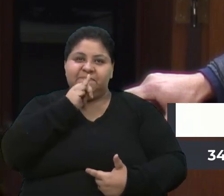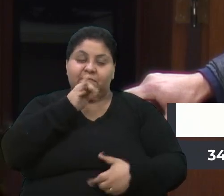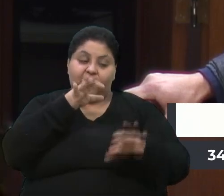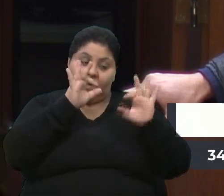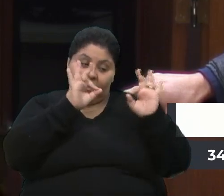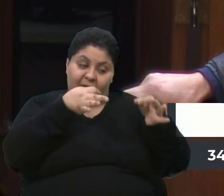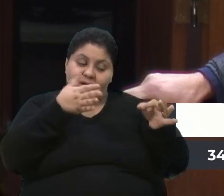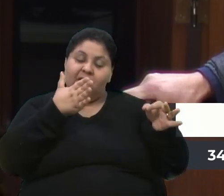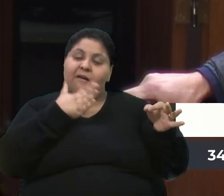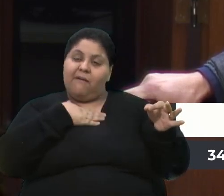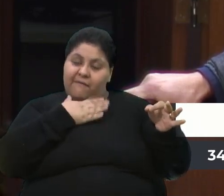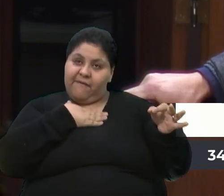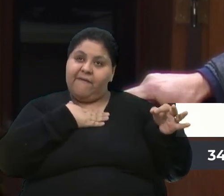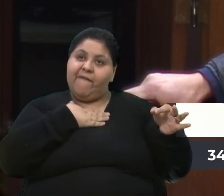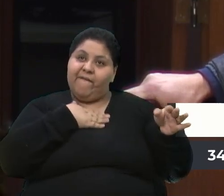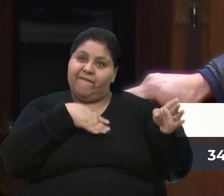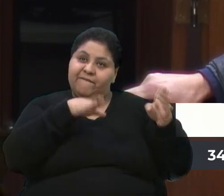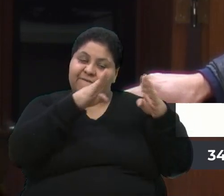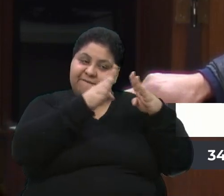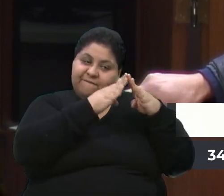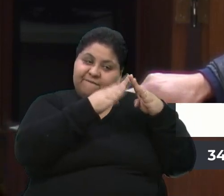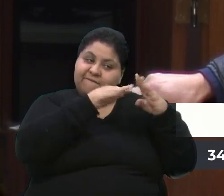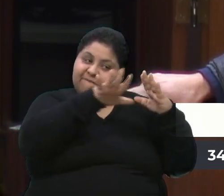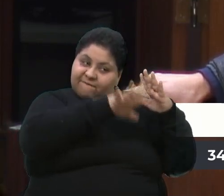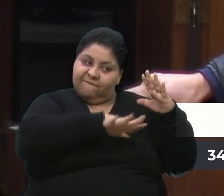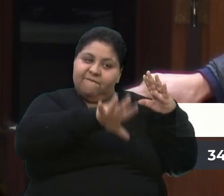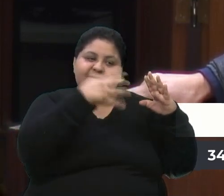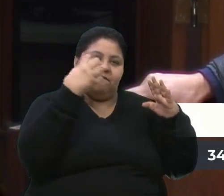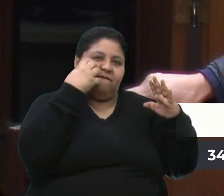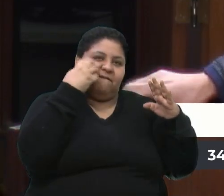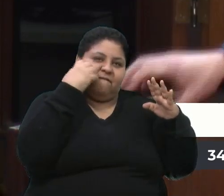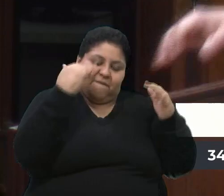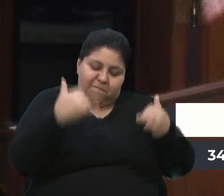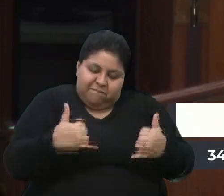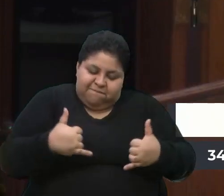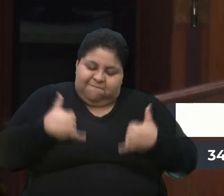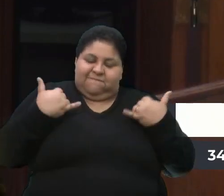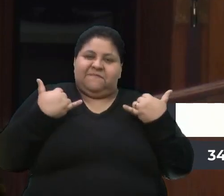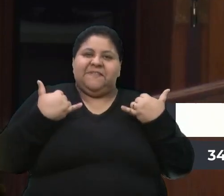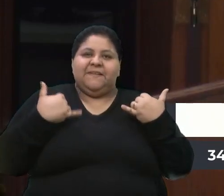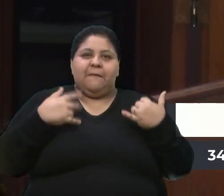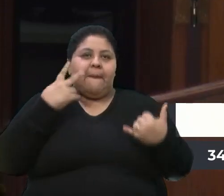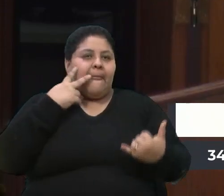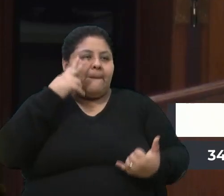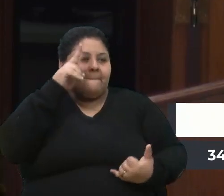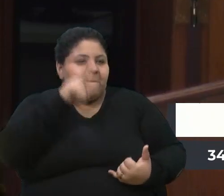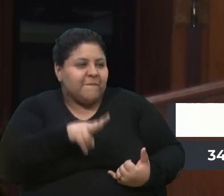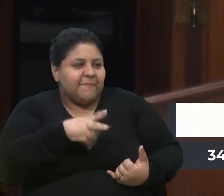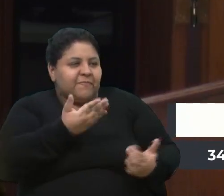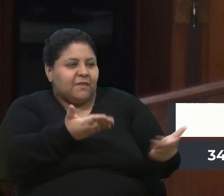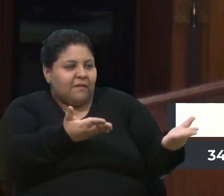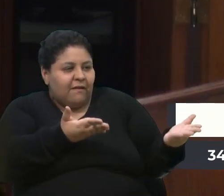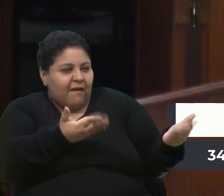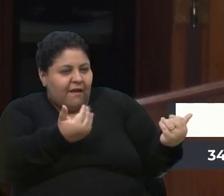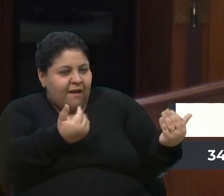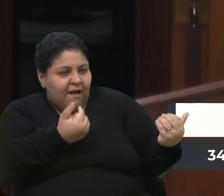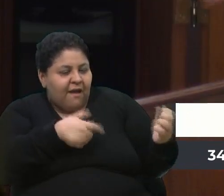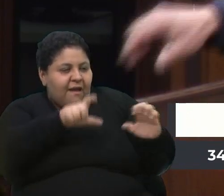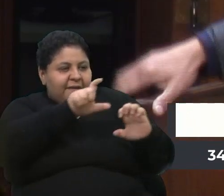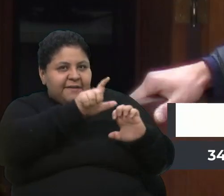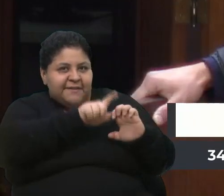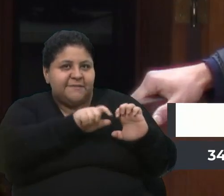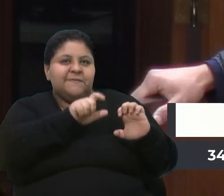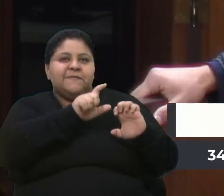mim, que sou um morador daquela região, me sinto orgulho de ver essas jovens empresárias